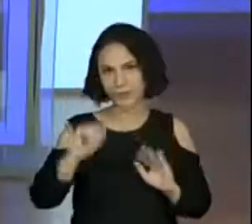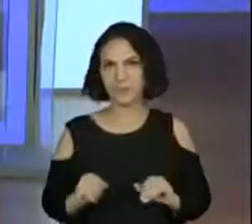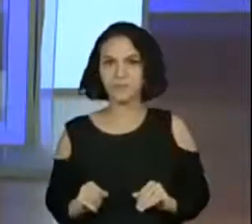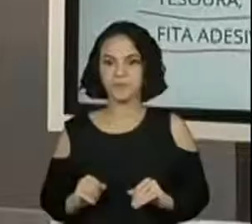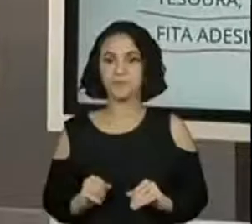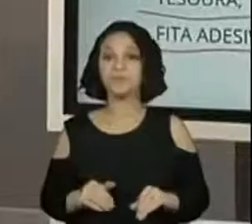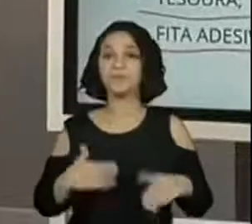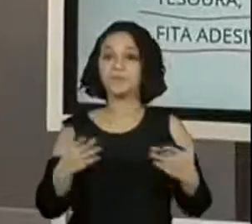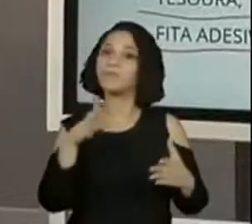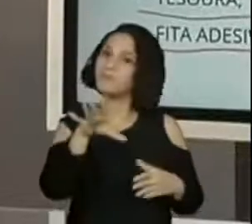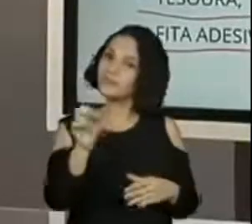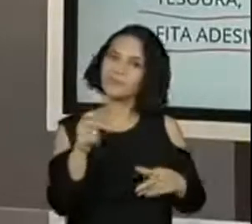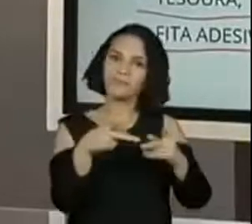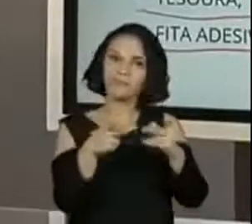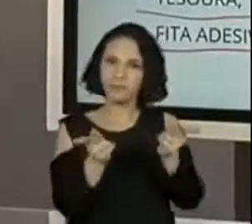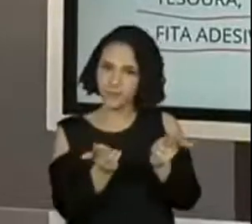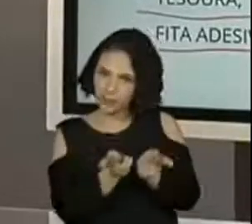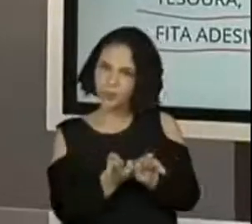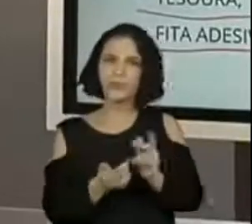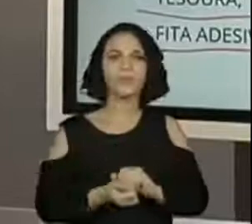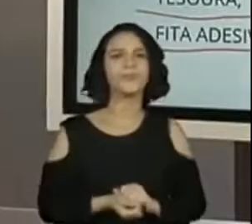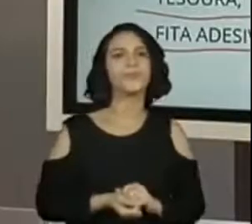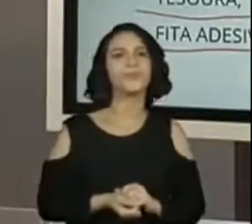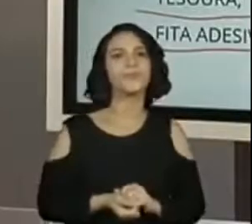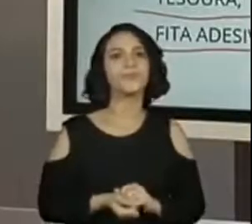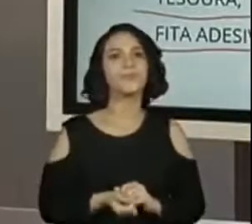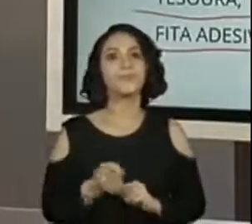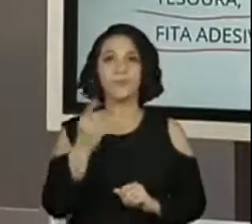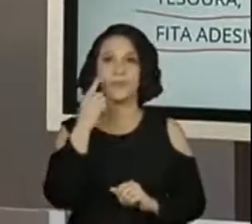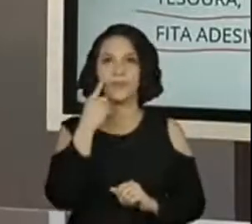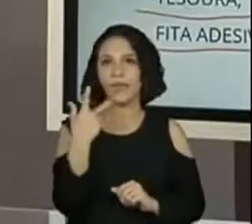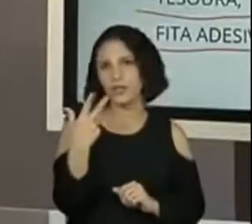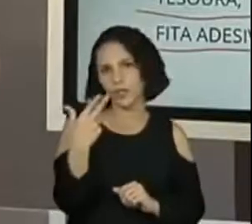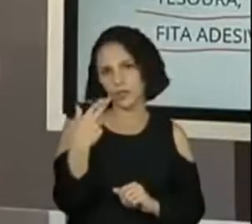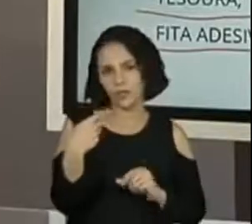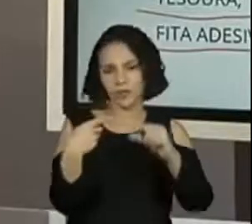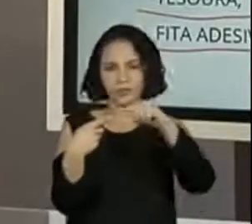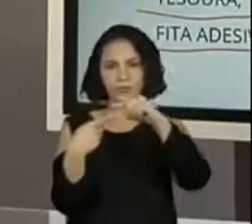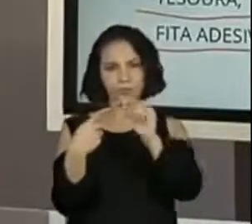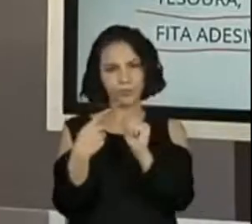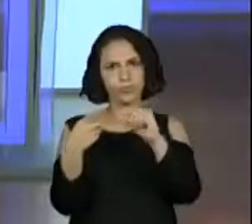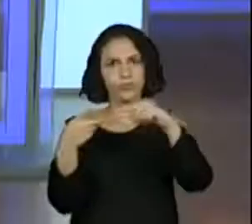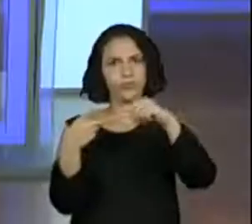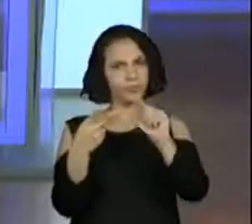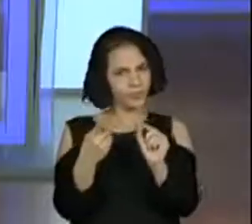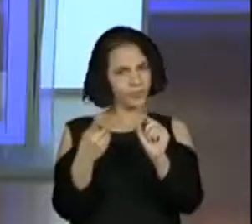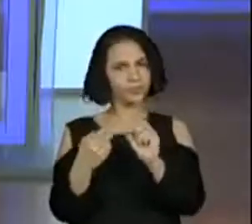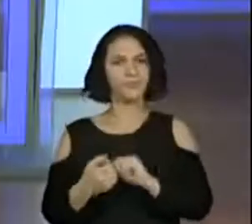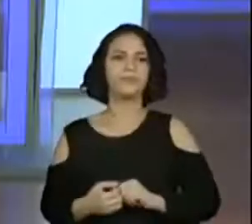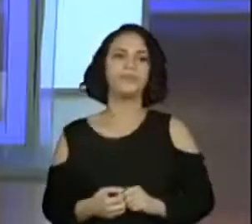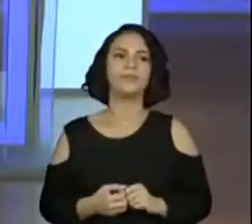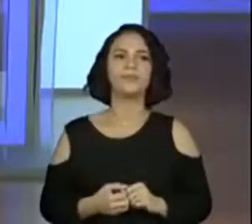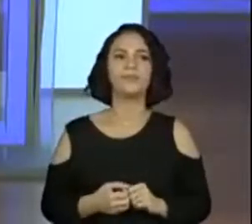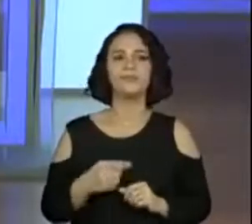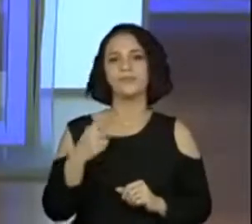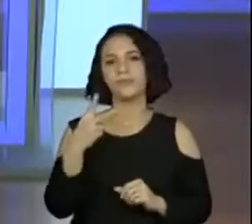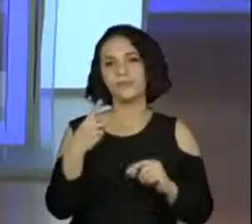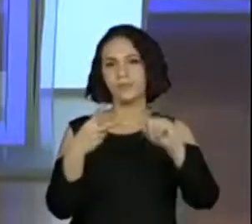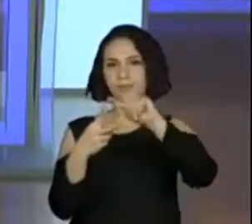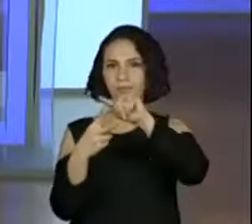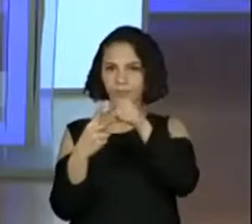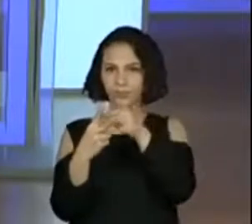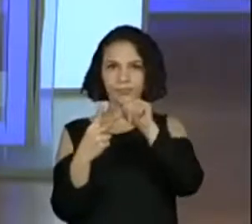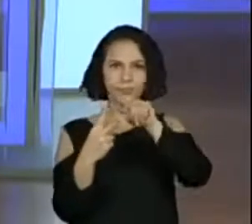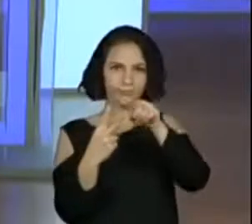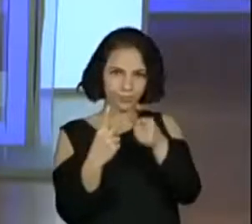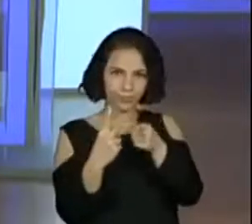vocês vão pegar um pratinho de papelão, uma tesourinha sem ponta, uma canetinha, que eu tinha